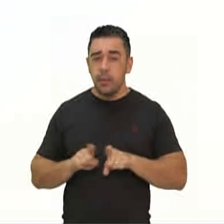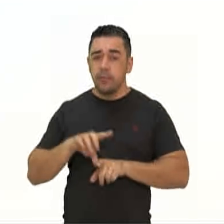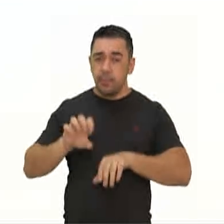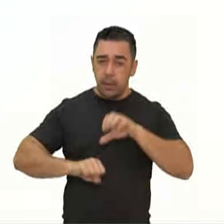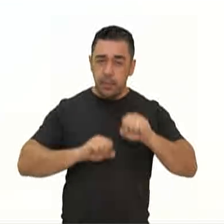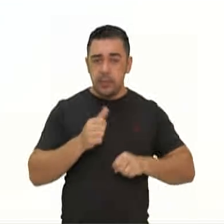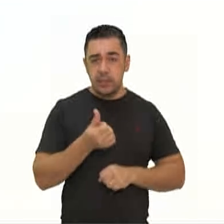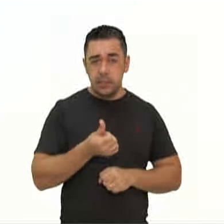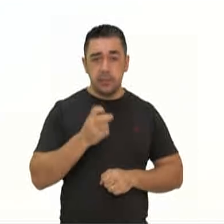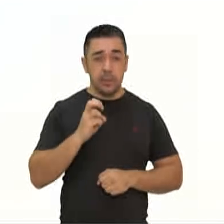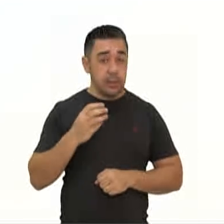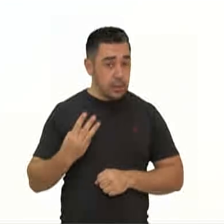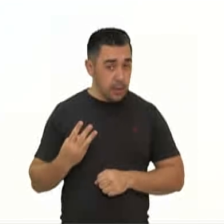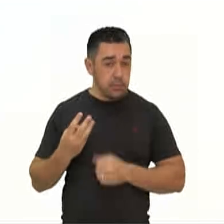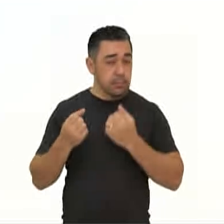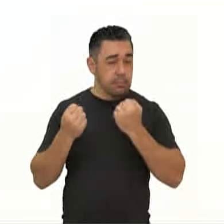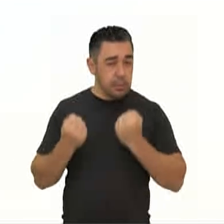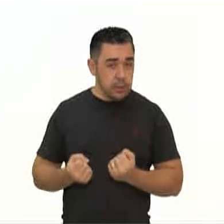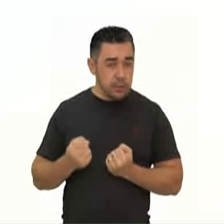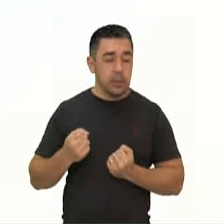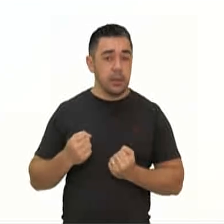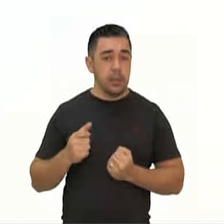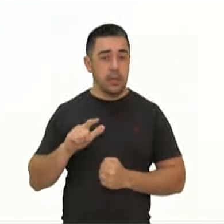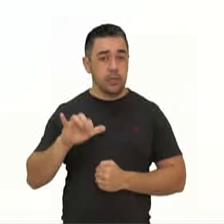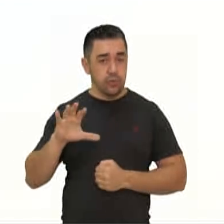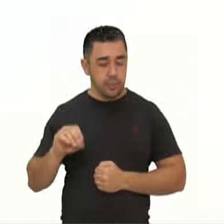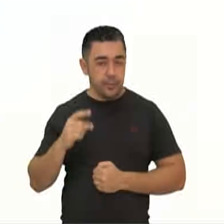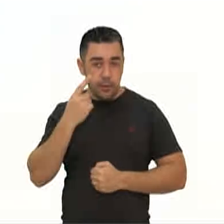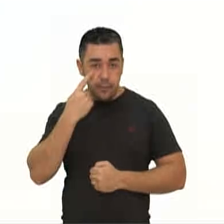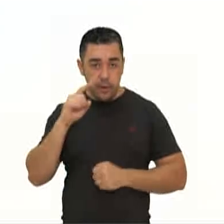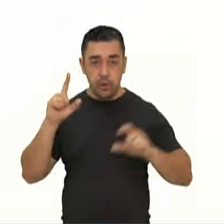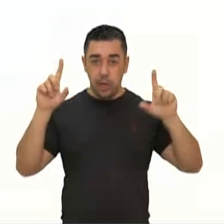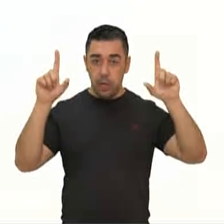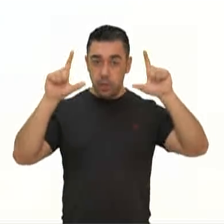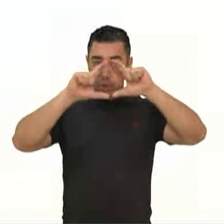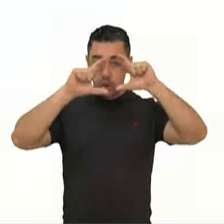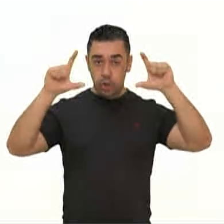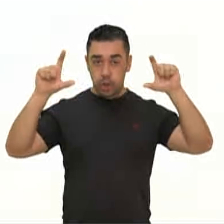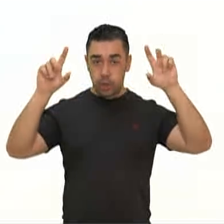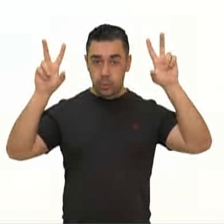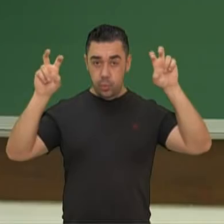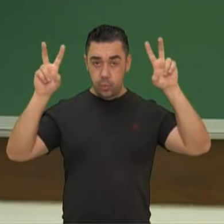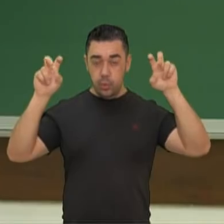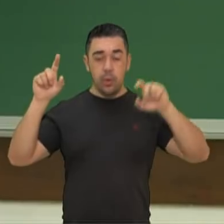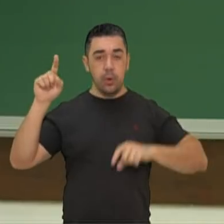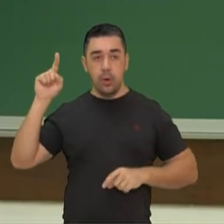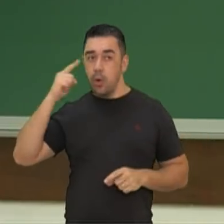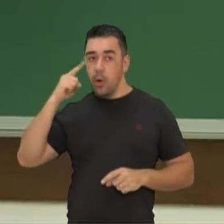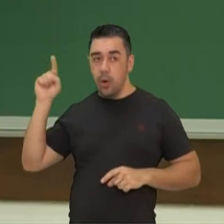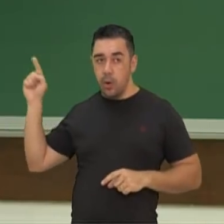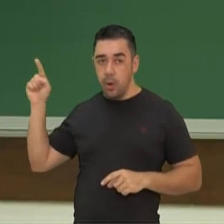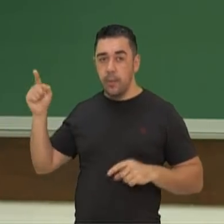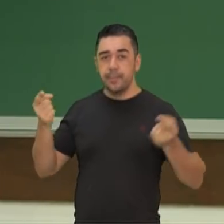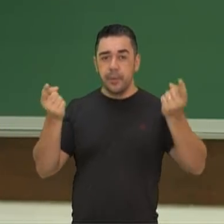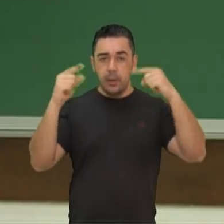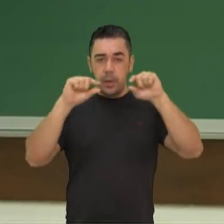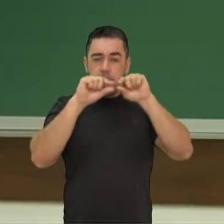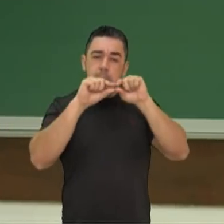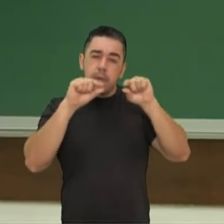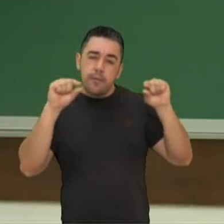toneladas de lixo. Vejam que o nosso título está ali indicado, tá? Com essa setinha e a linha